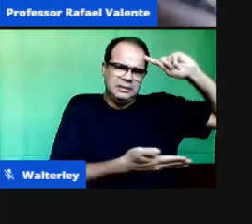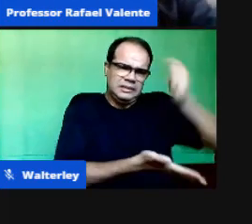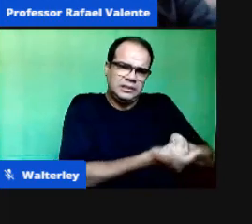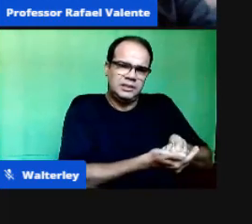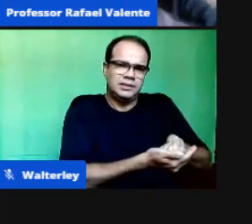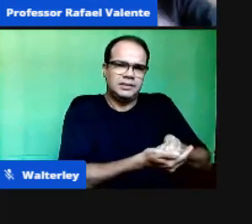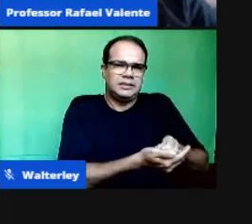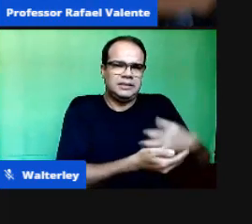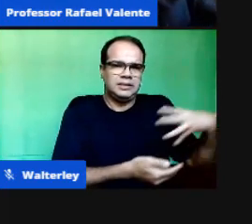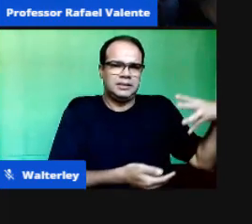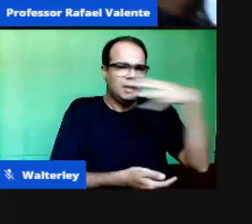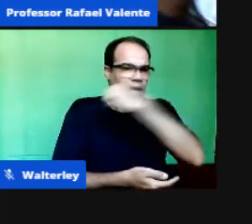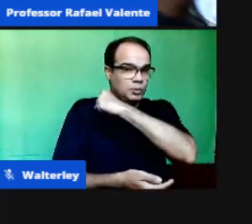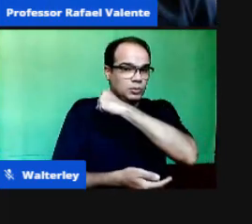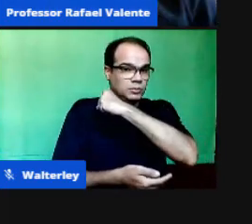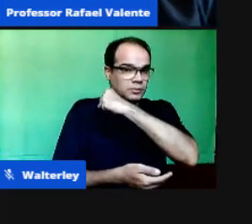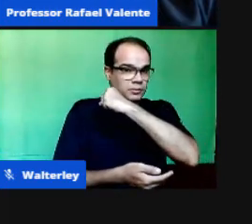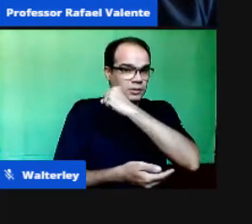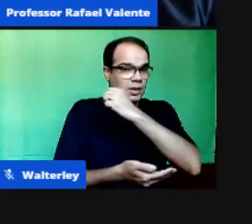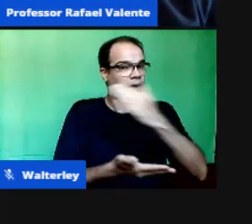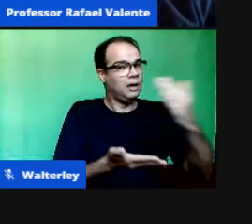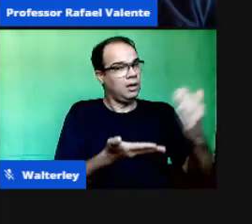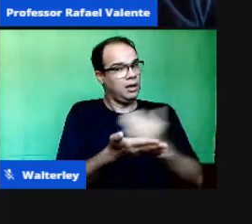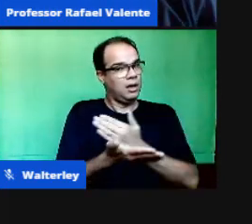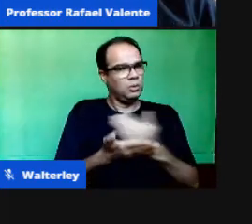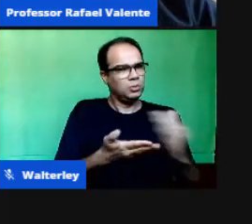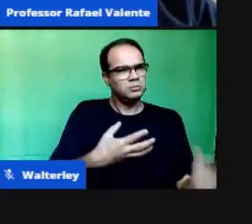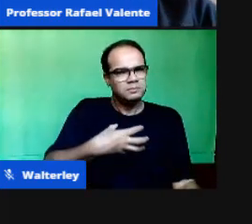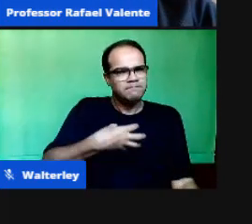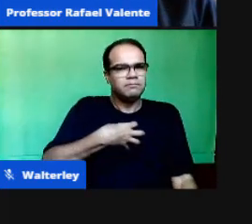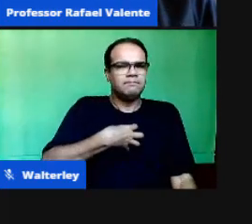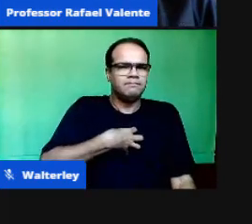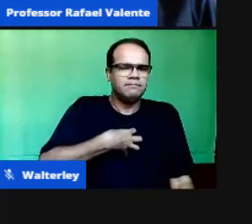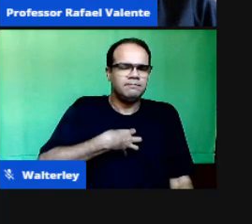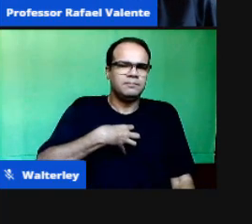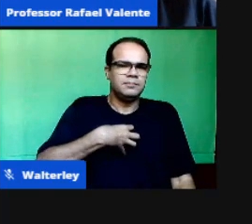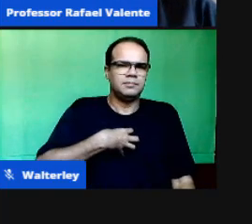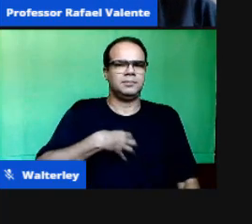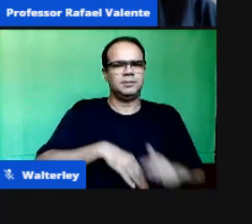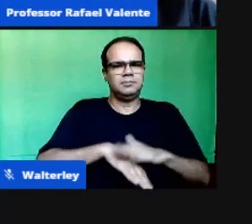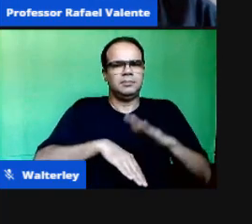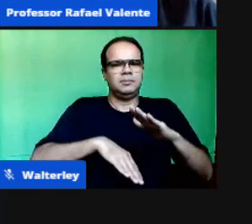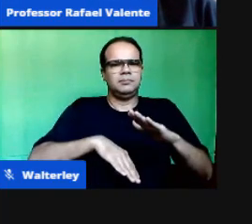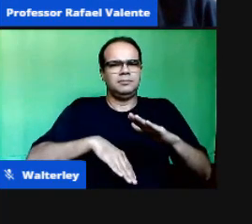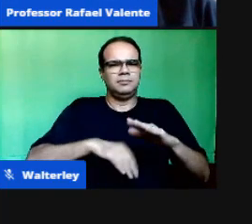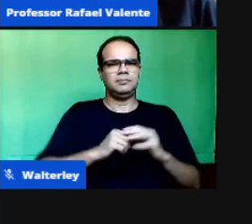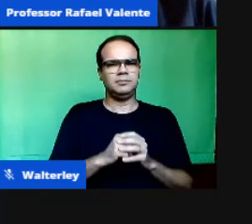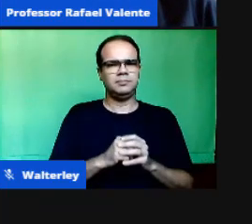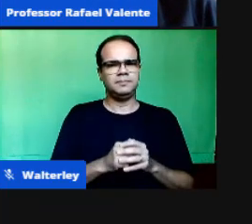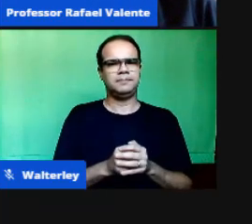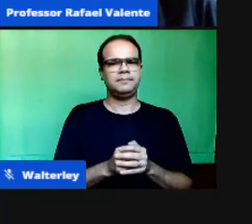e outras usam mais a questão sentimental. Próximo.